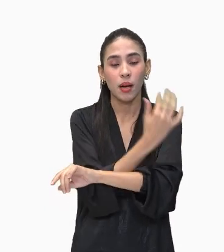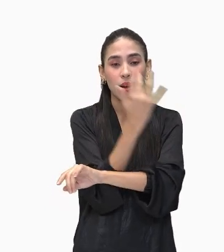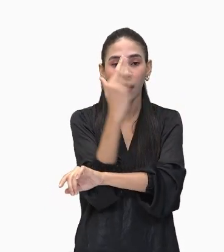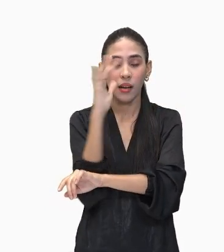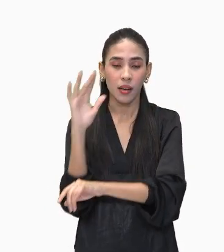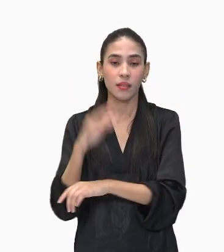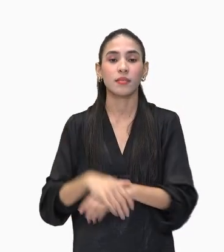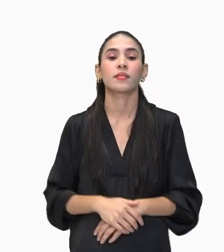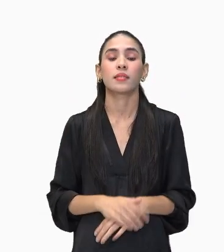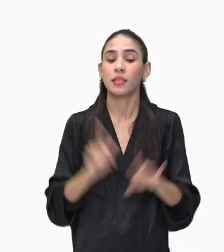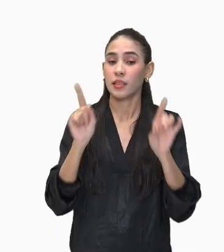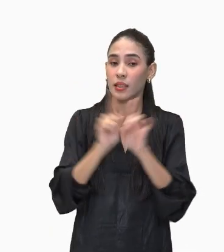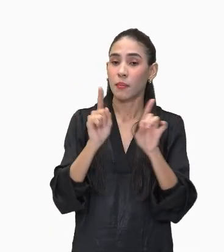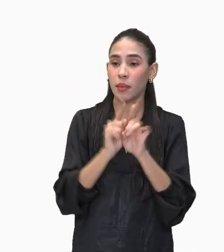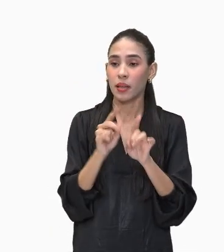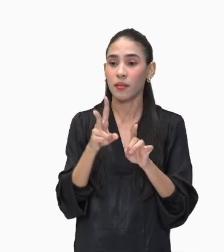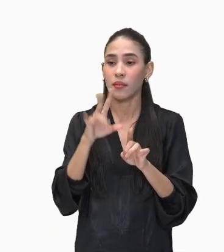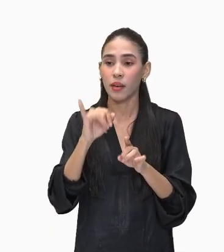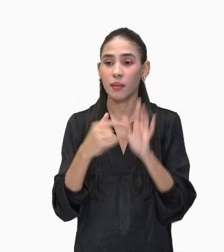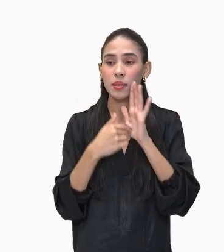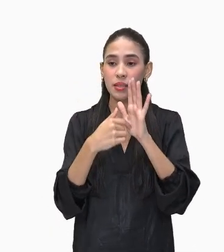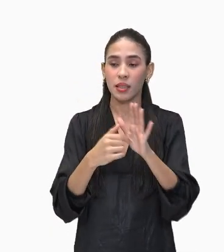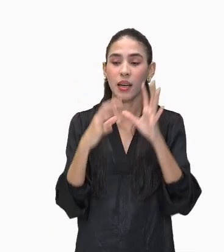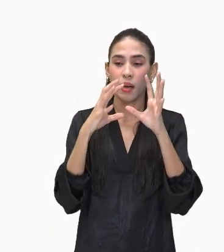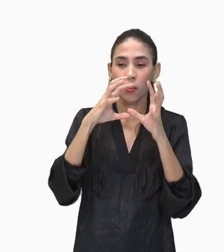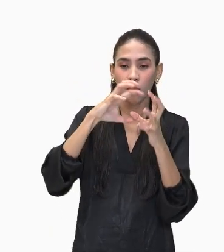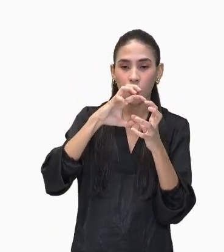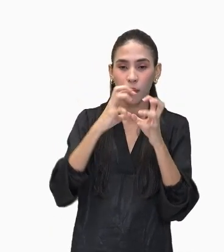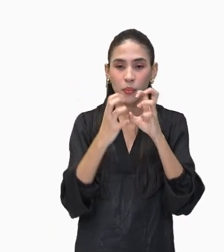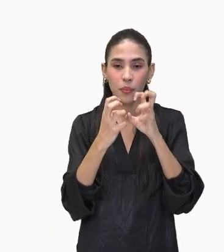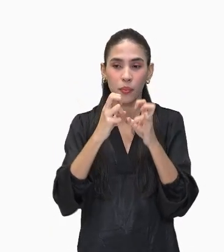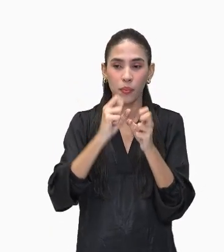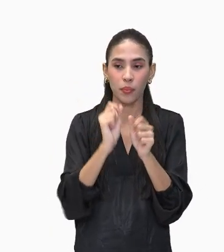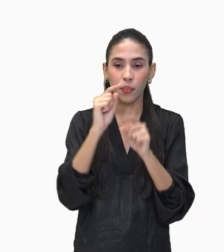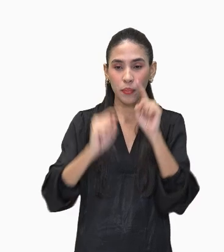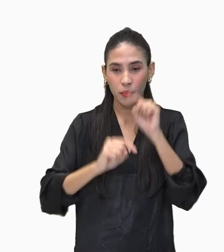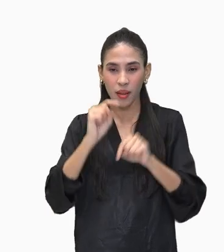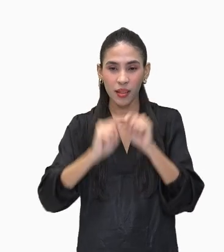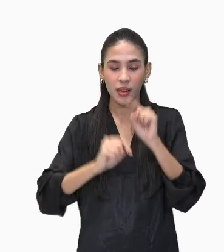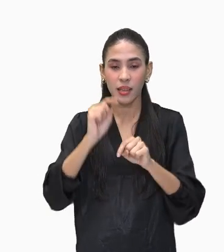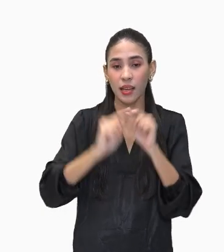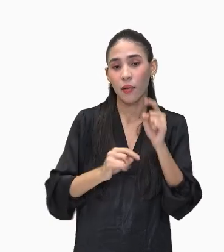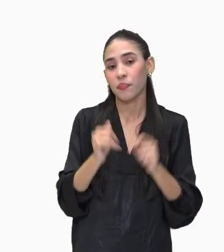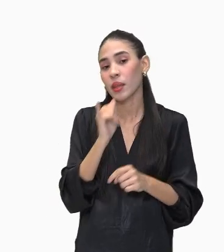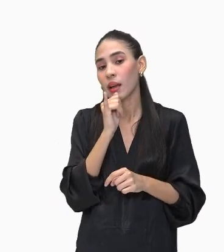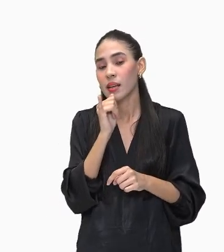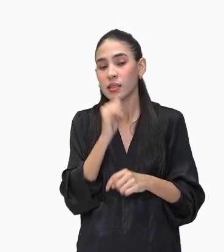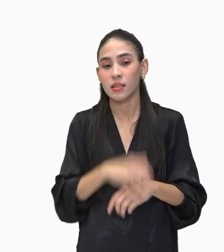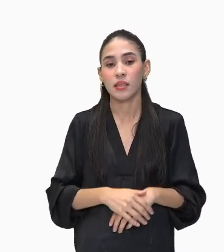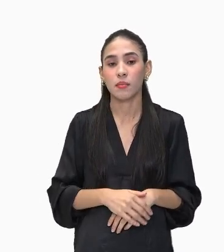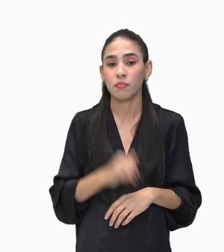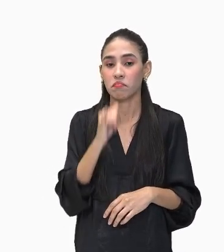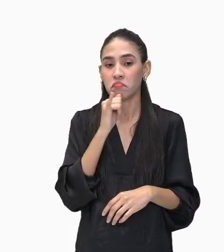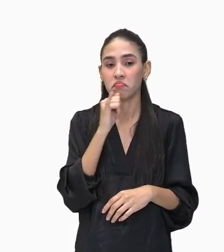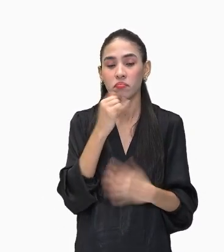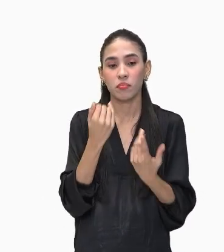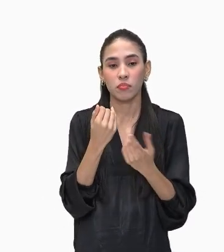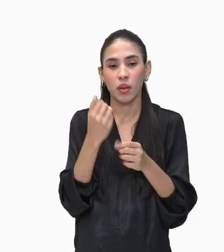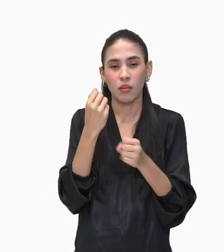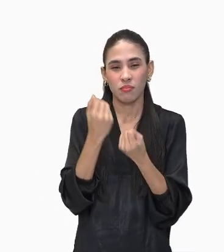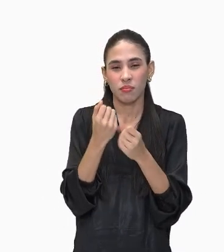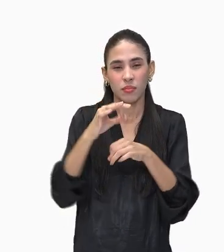acidez, ela vai corroer os materiais, né? Por exemplo, onde tem uma estátua, onde